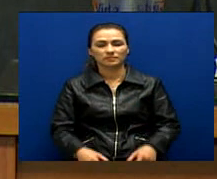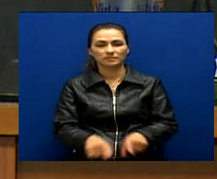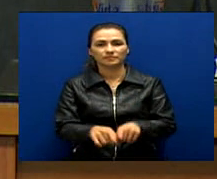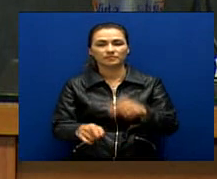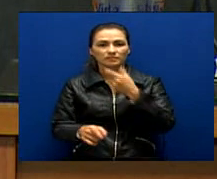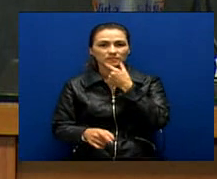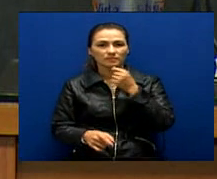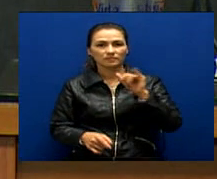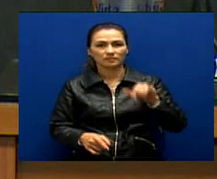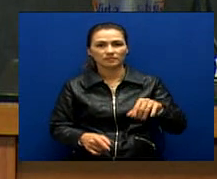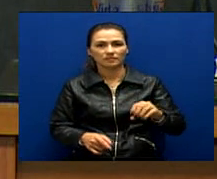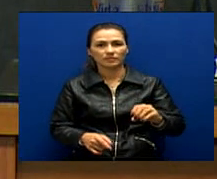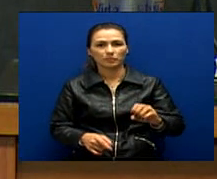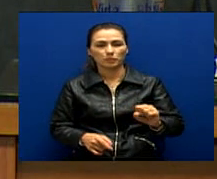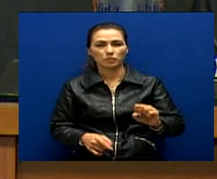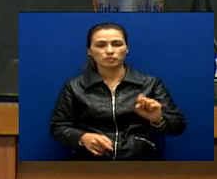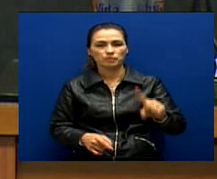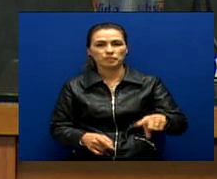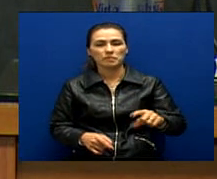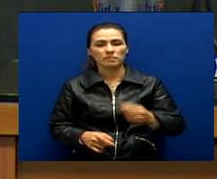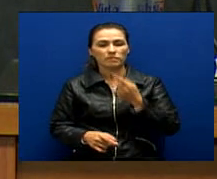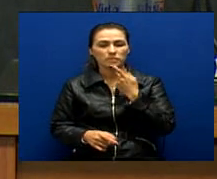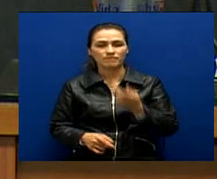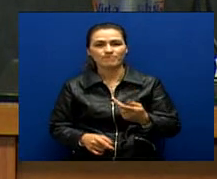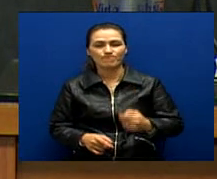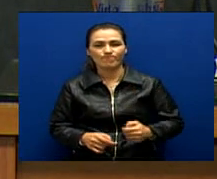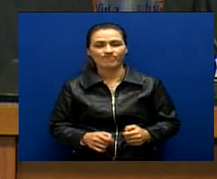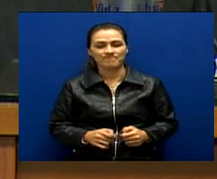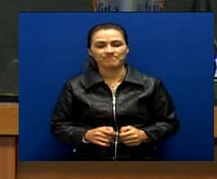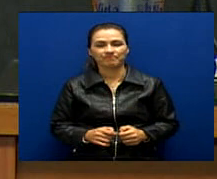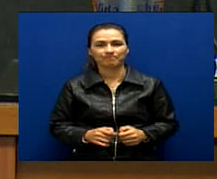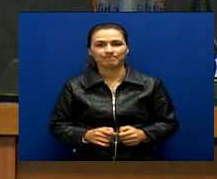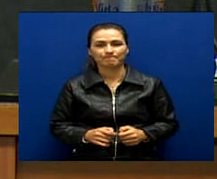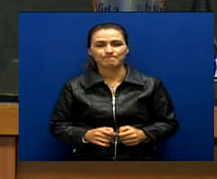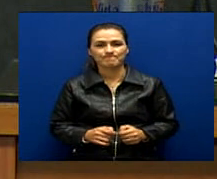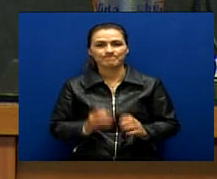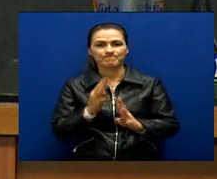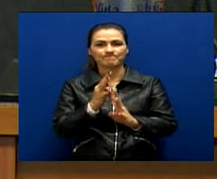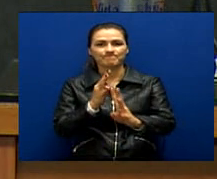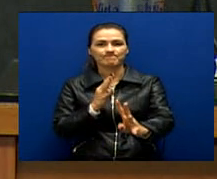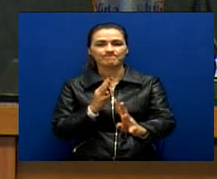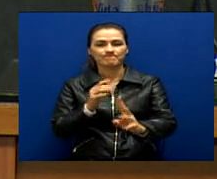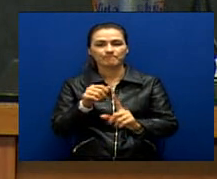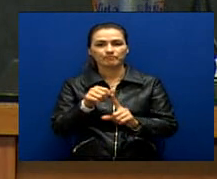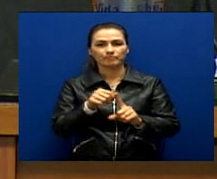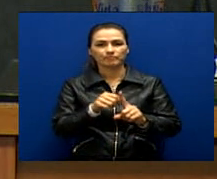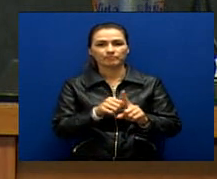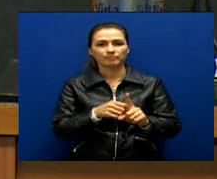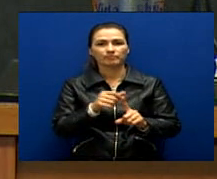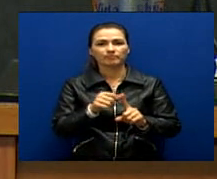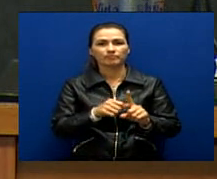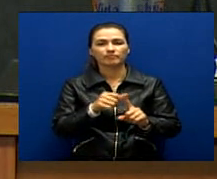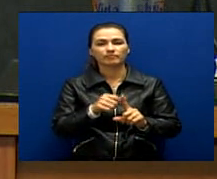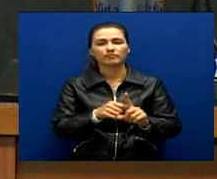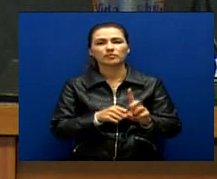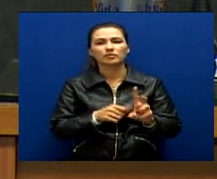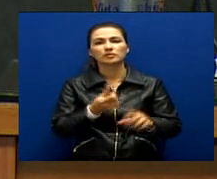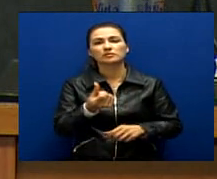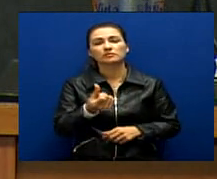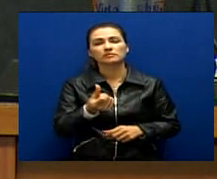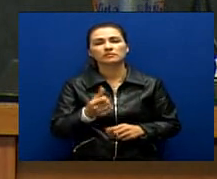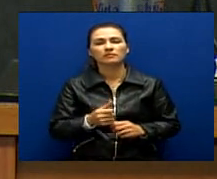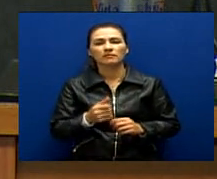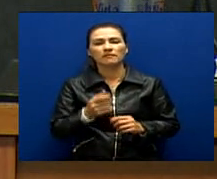comentou o analista comentou que tem uma filha de seis meses espera de agendamento lá quantas pessoas